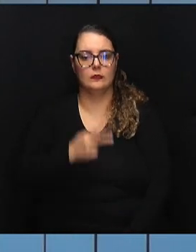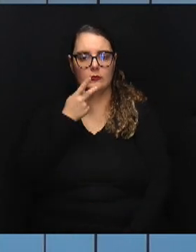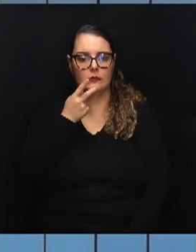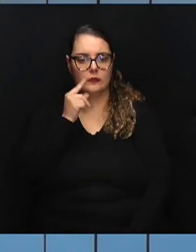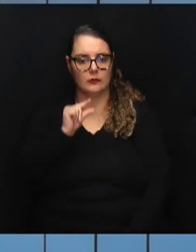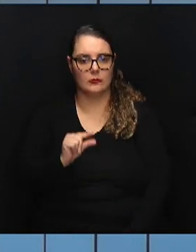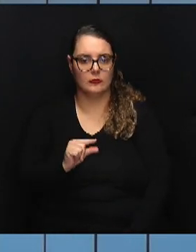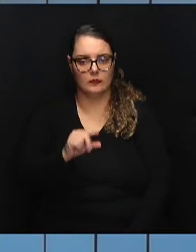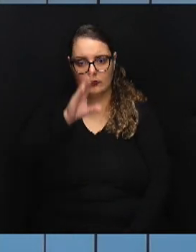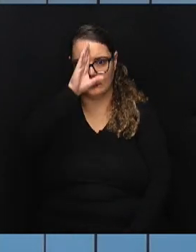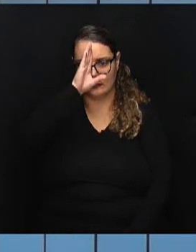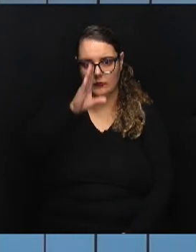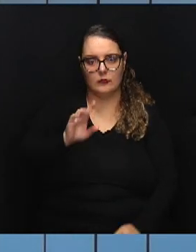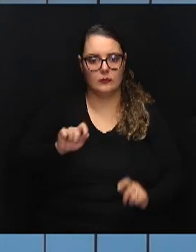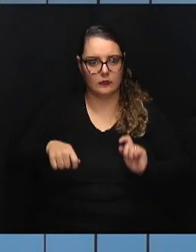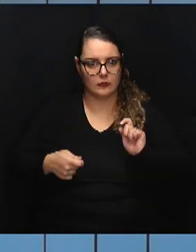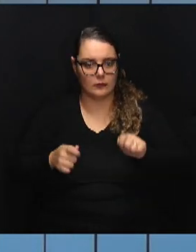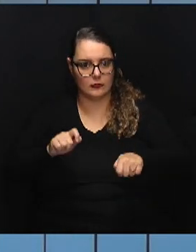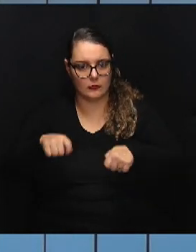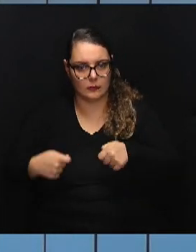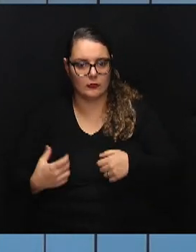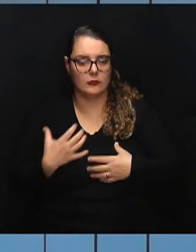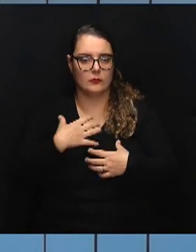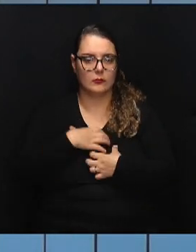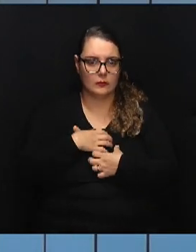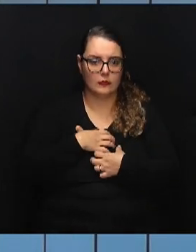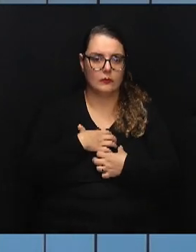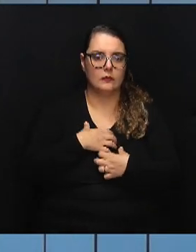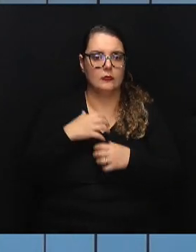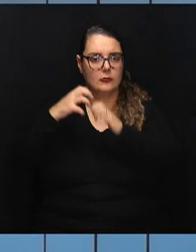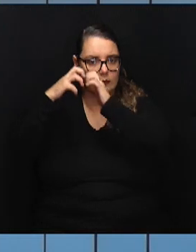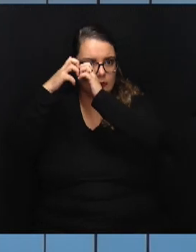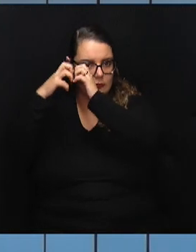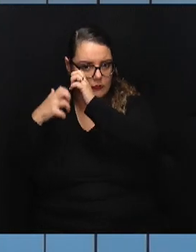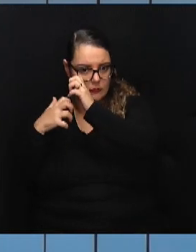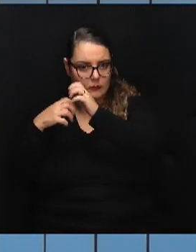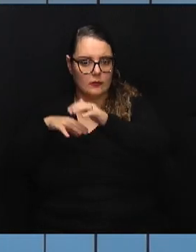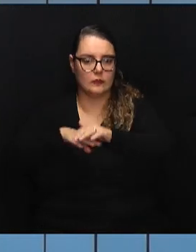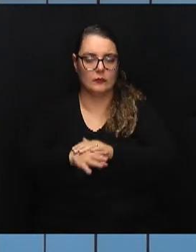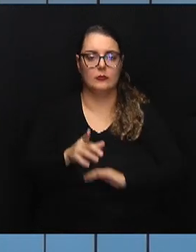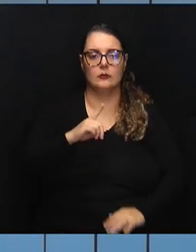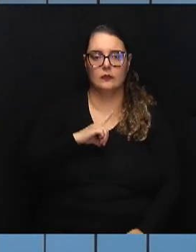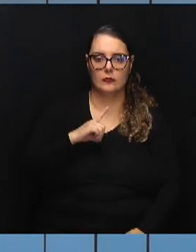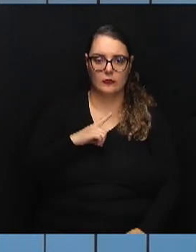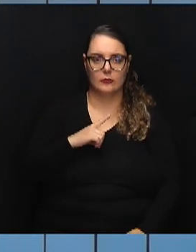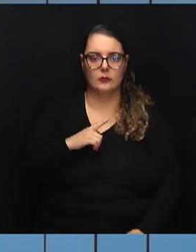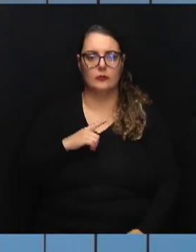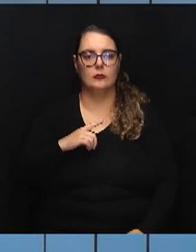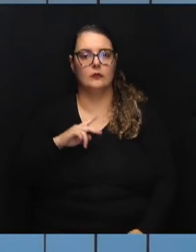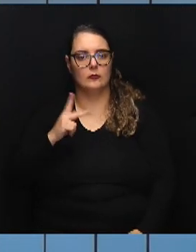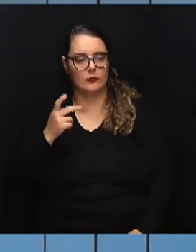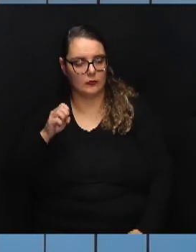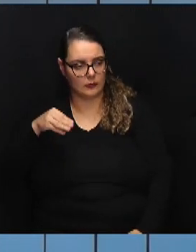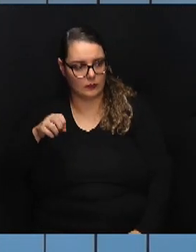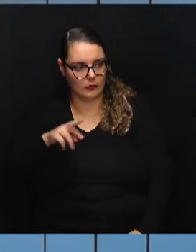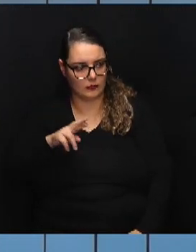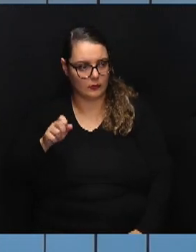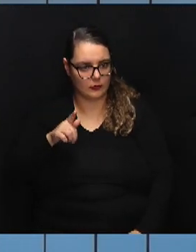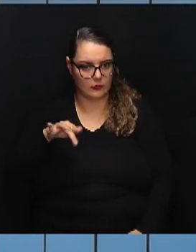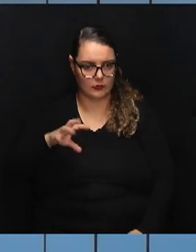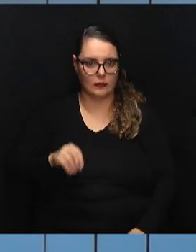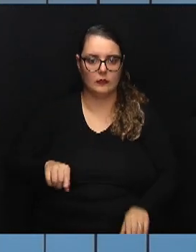dos principais sinais, né, sintomas que o AVC ele costuma causar, tanto o hemorrágico quanto o isquêmico,